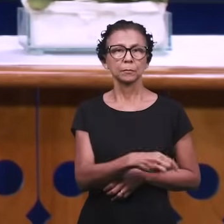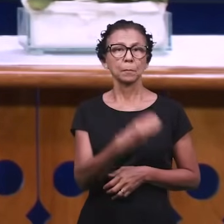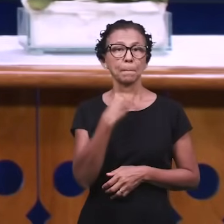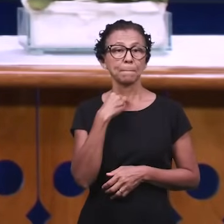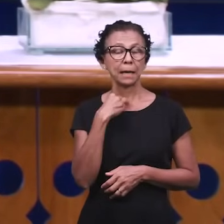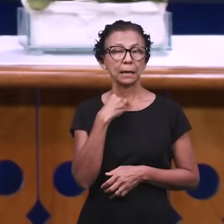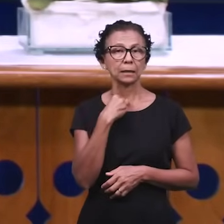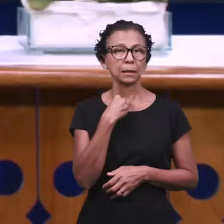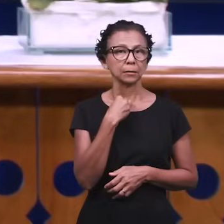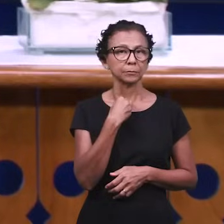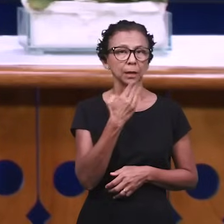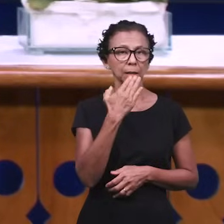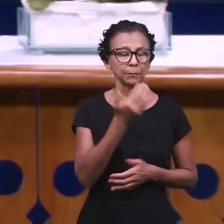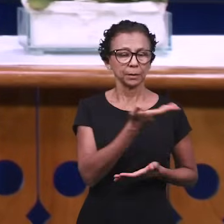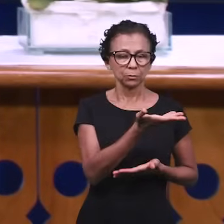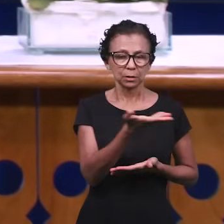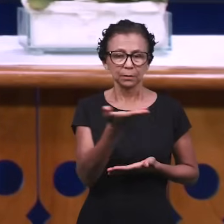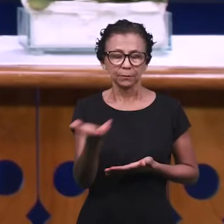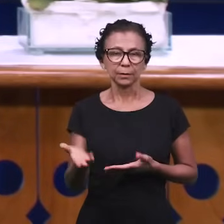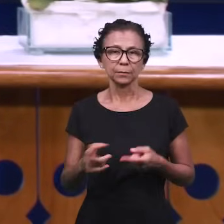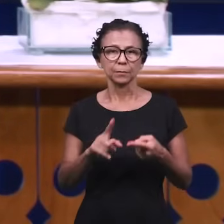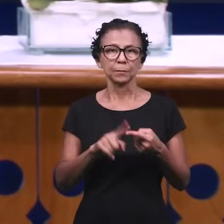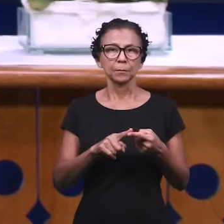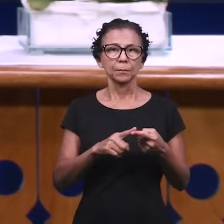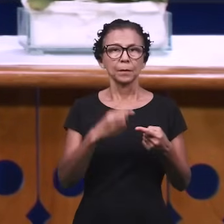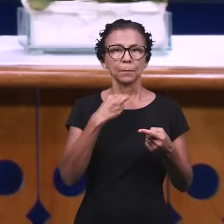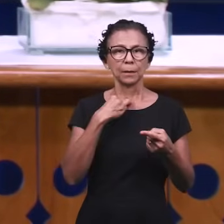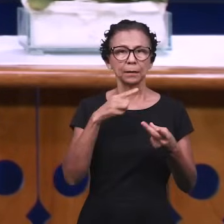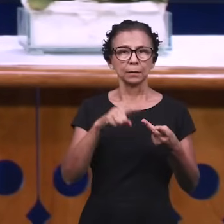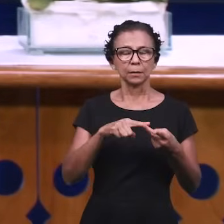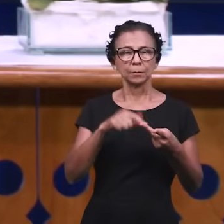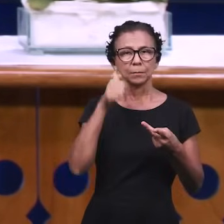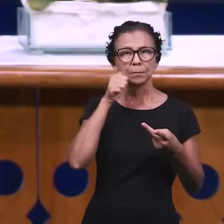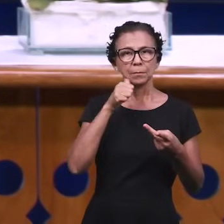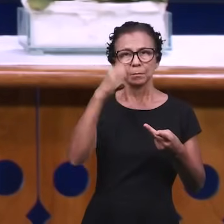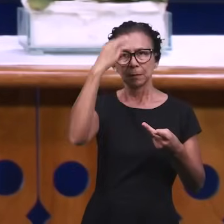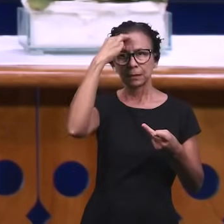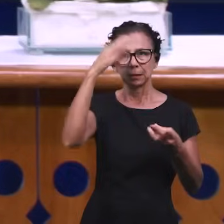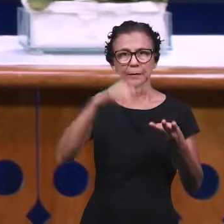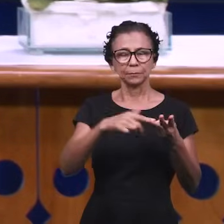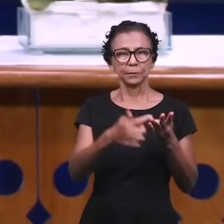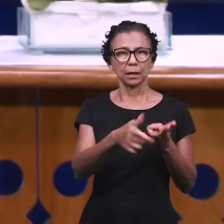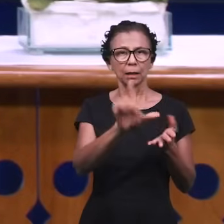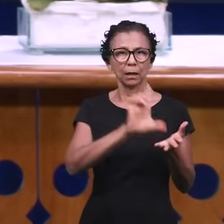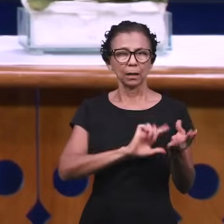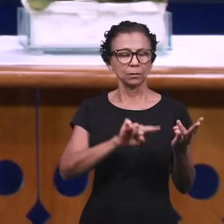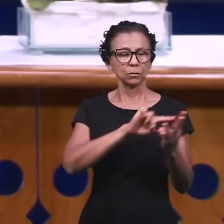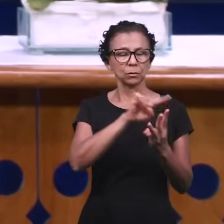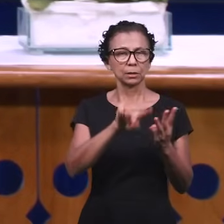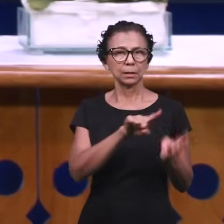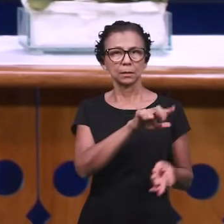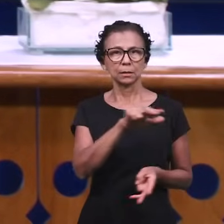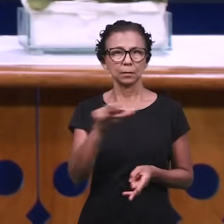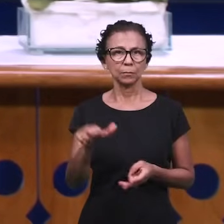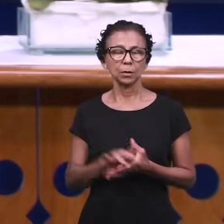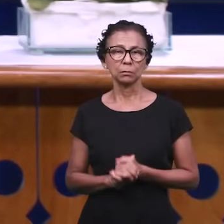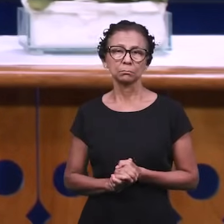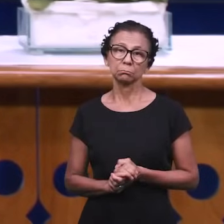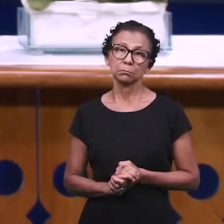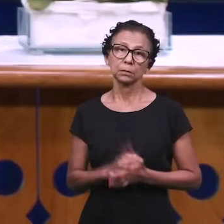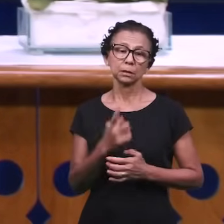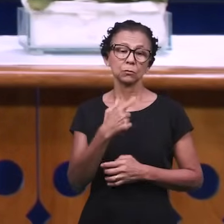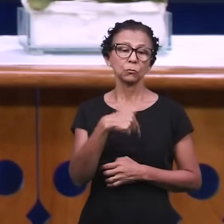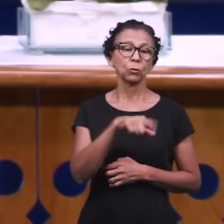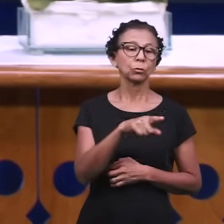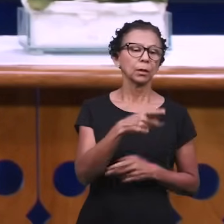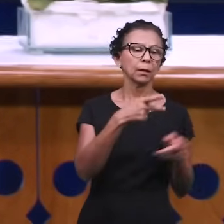Marta servia, lembrando que Marta, Maria e Lázaro eram irmãos. A palavra diz que era na casa de